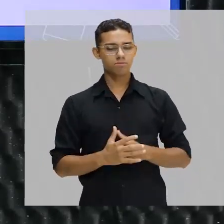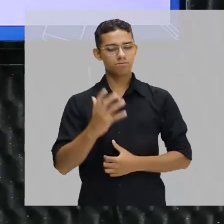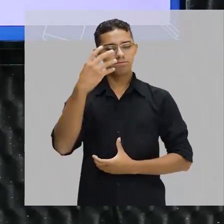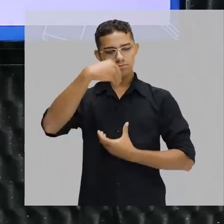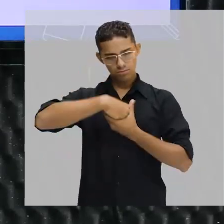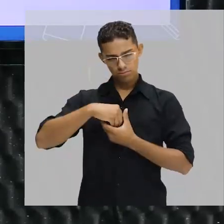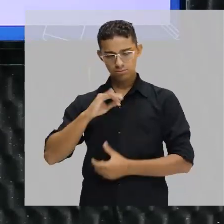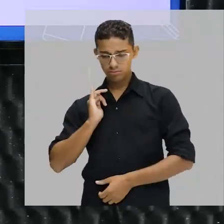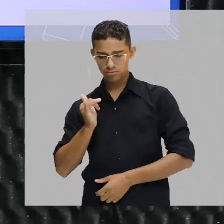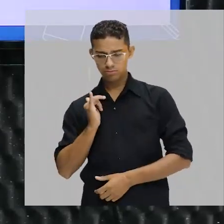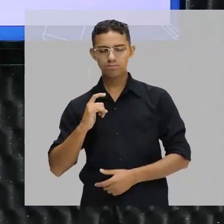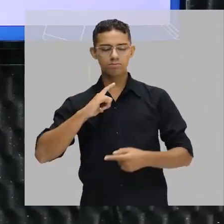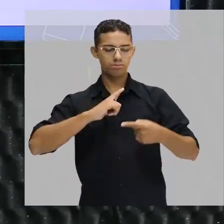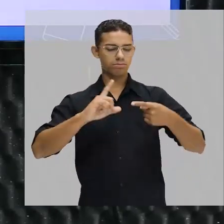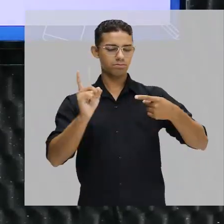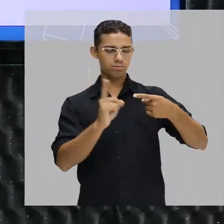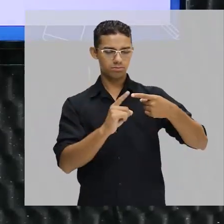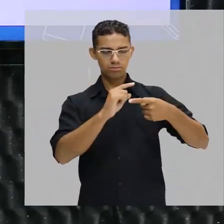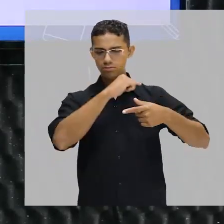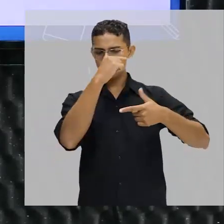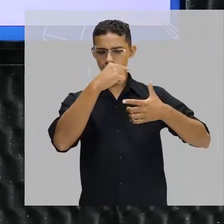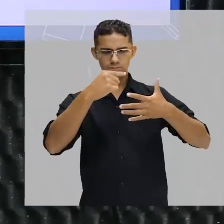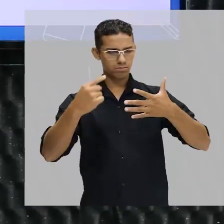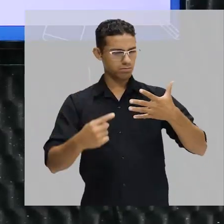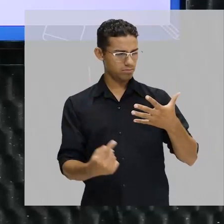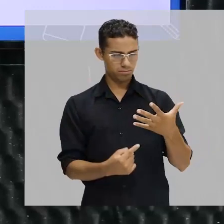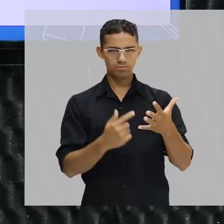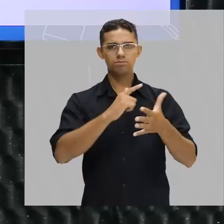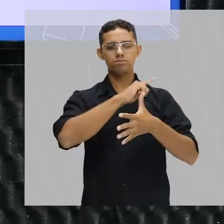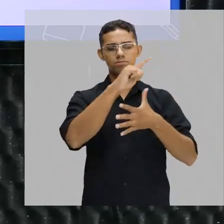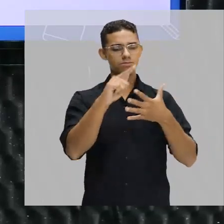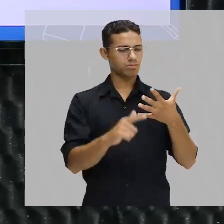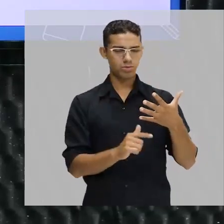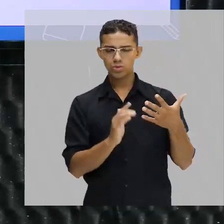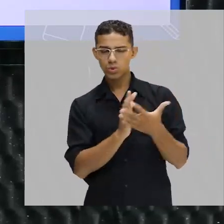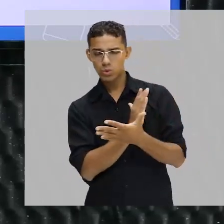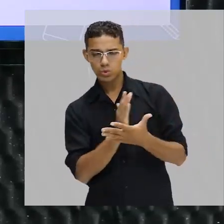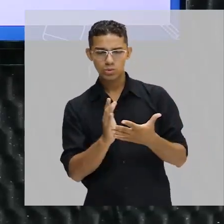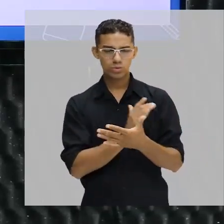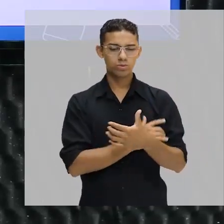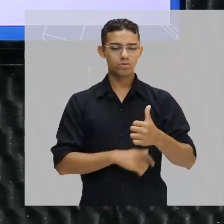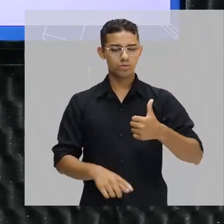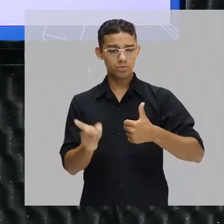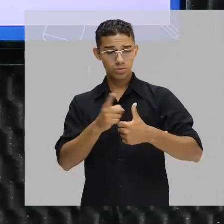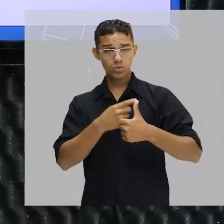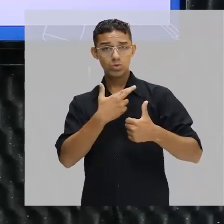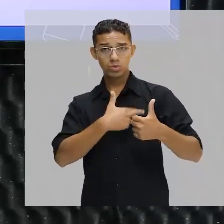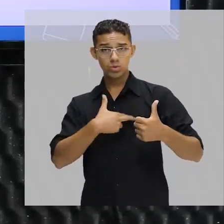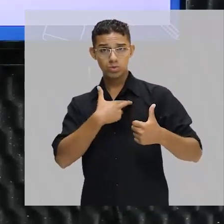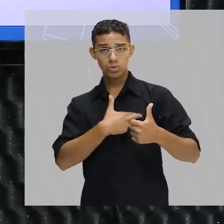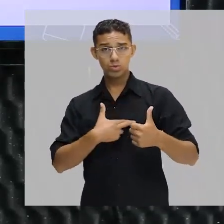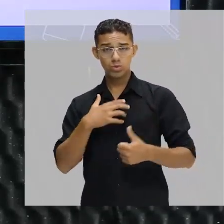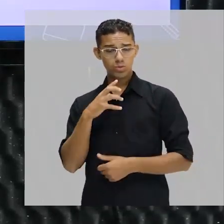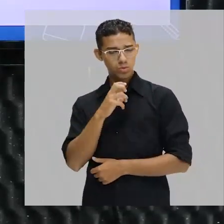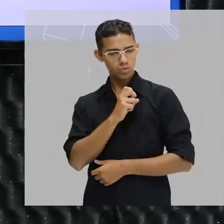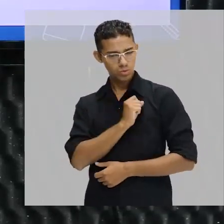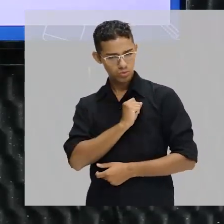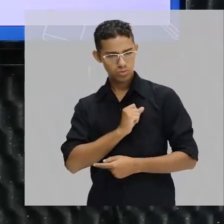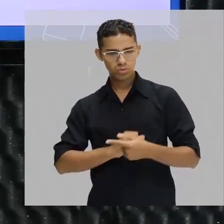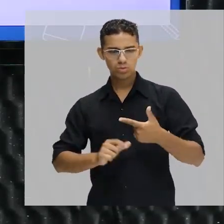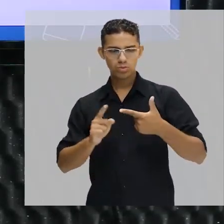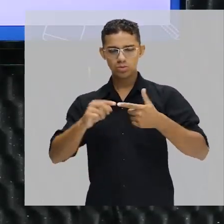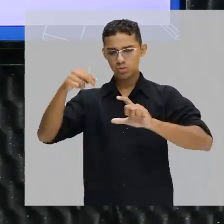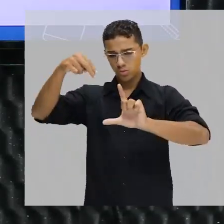tipo narrativo, nós temos uma infinidade de gêneros. Eu listei alguns aqui para vocês. Nós temos o romance,